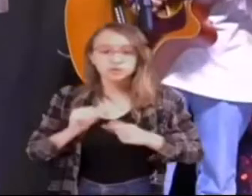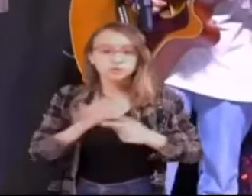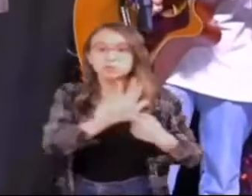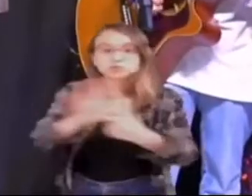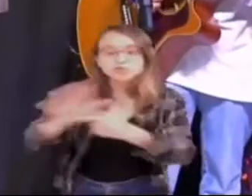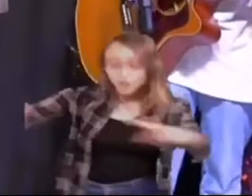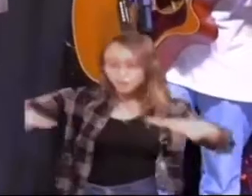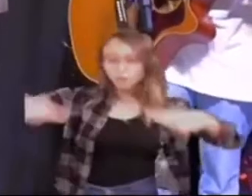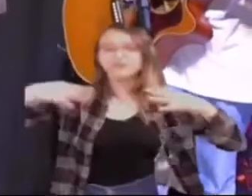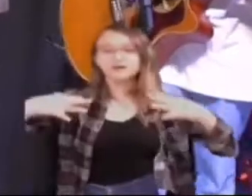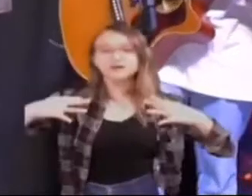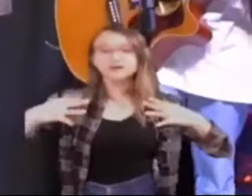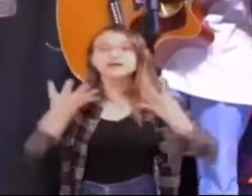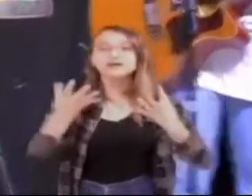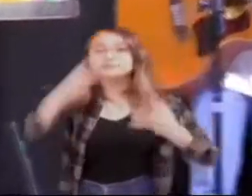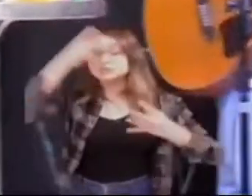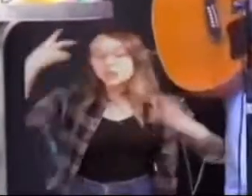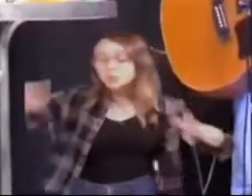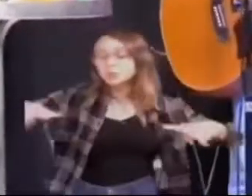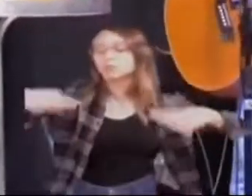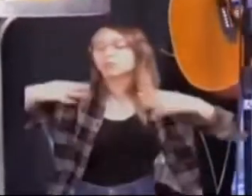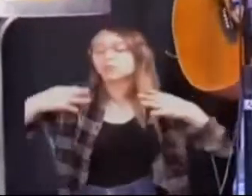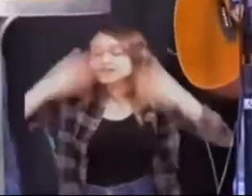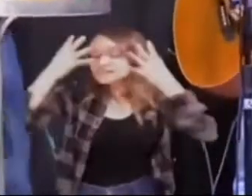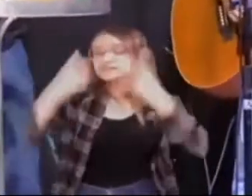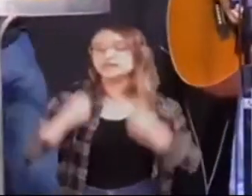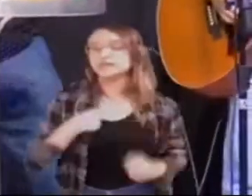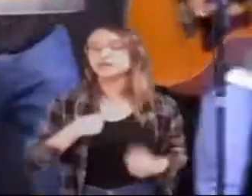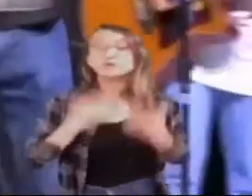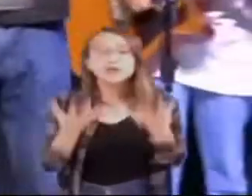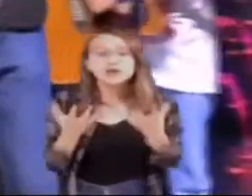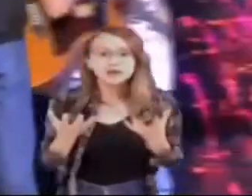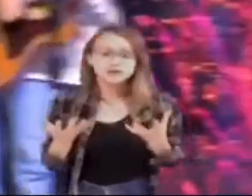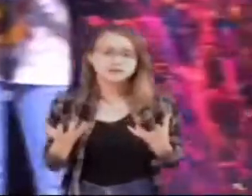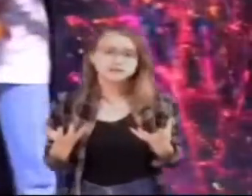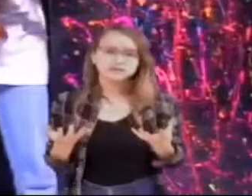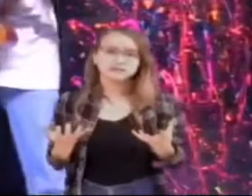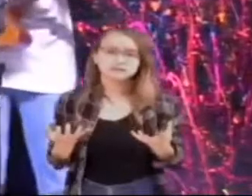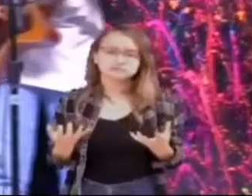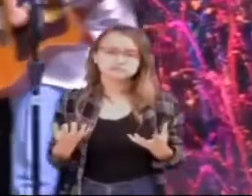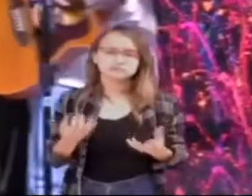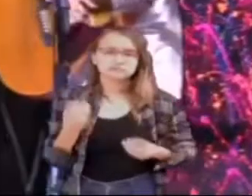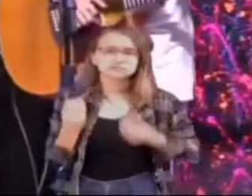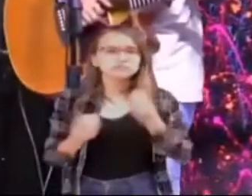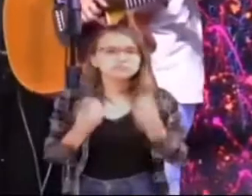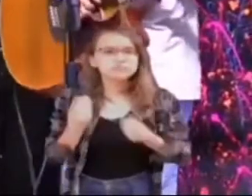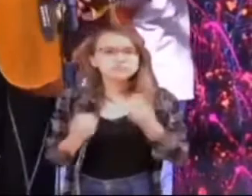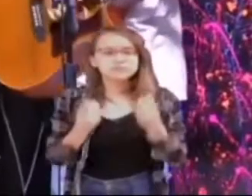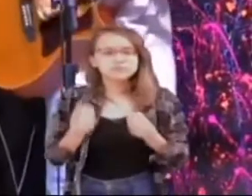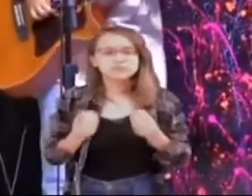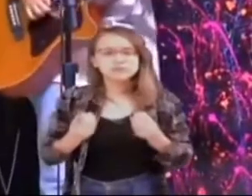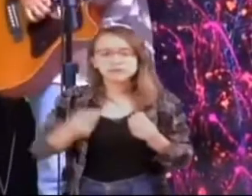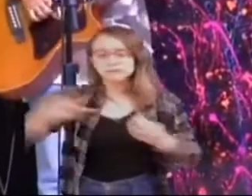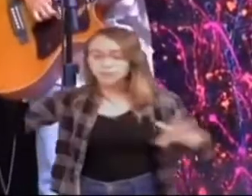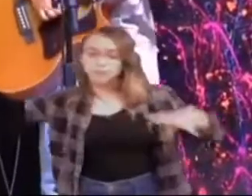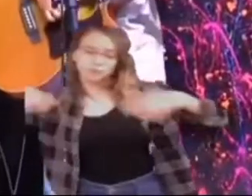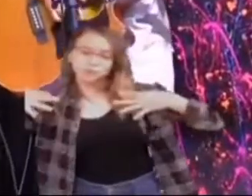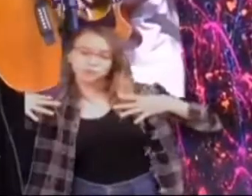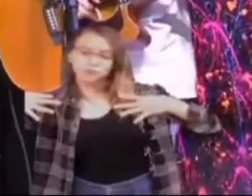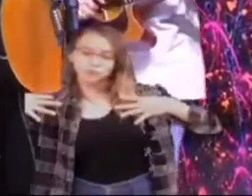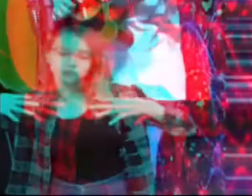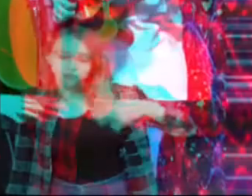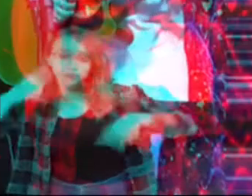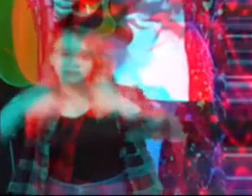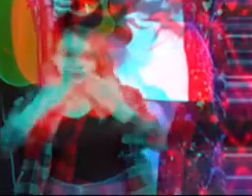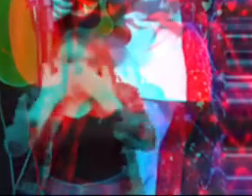de aprovação, desaprovação, aprovação, desaprovação. Aí se sente bem, se sente mal, se sente bem, se sente mal. Fica numa incompletude, numa agonia que só Deus